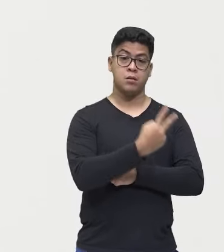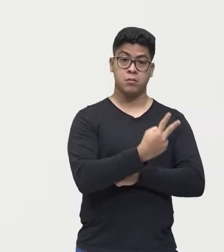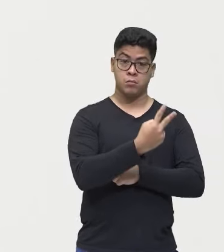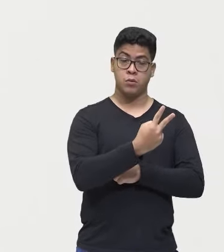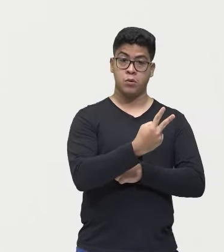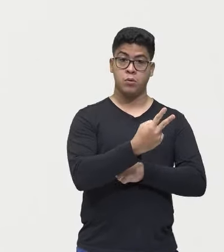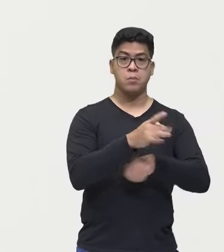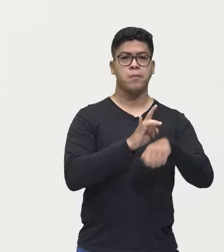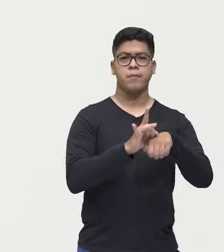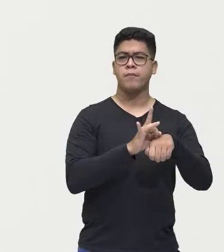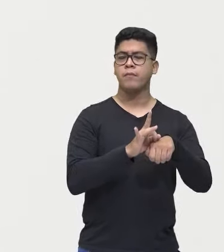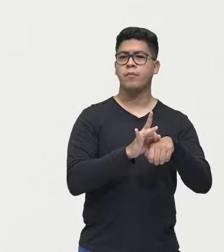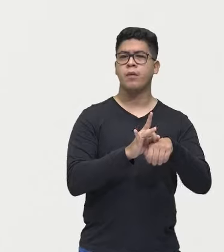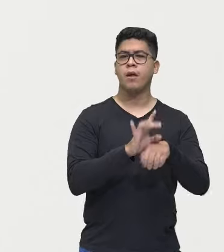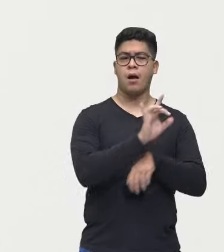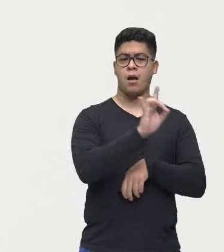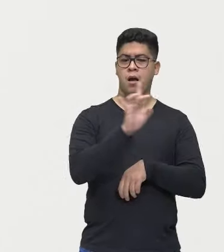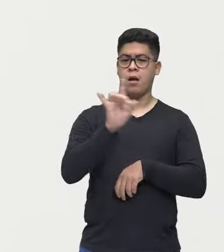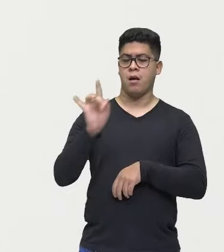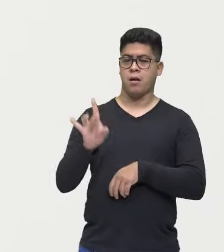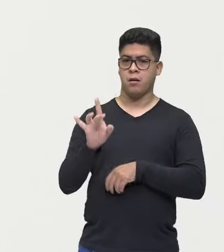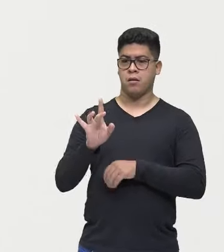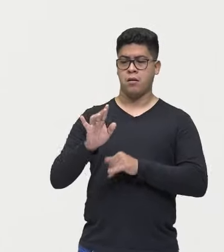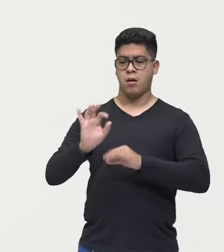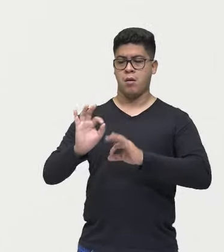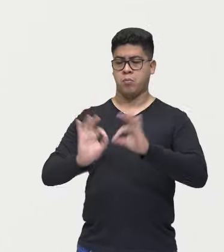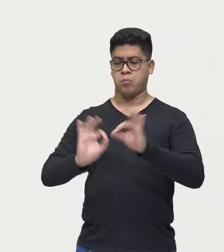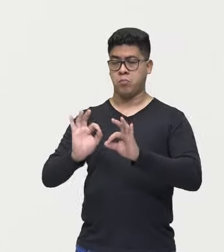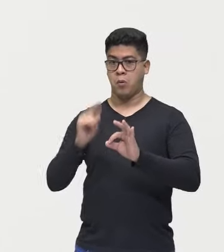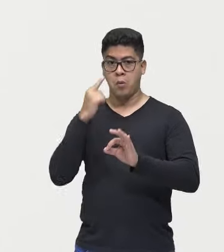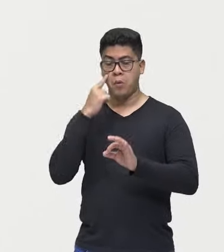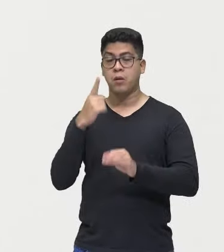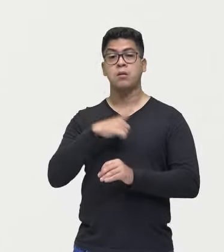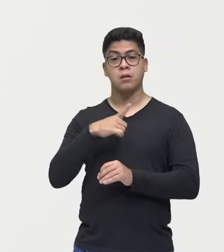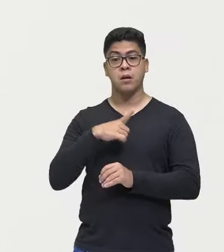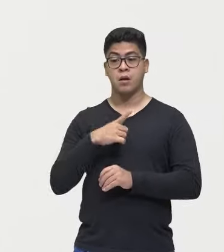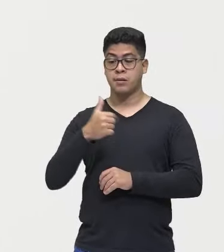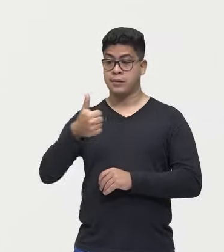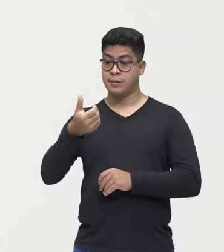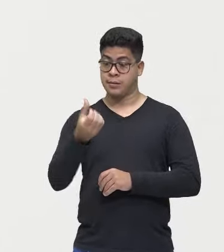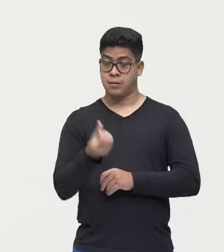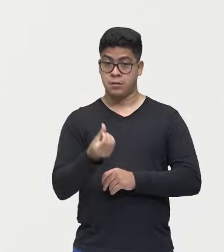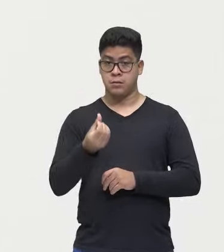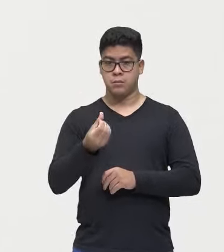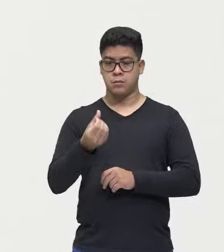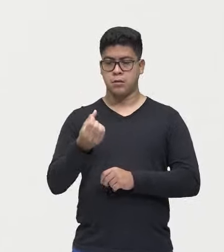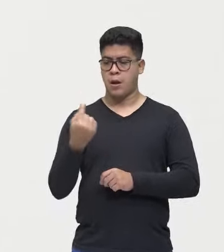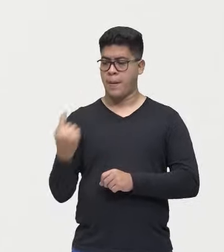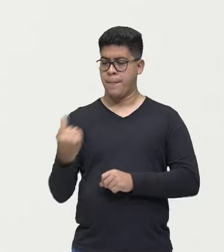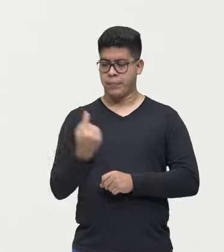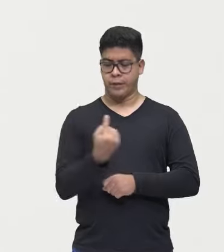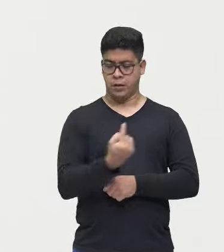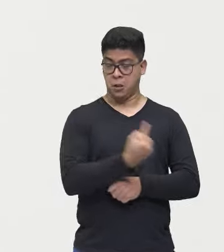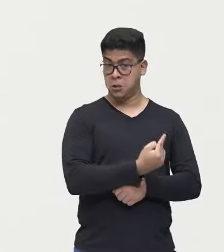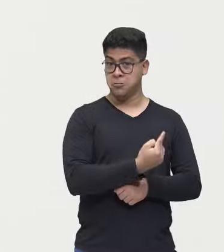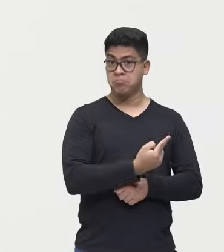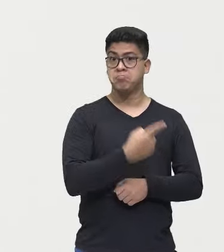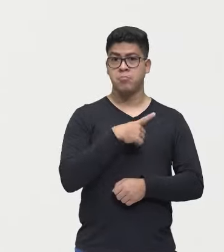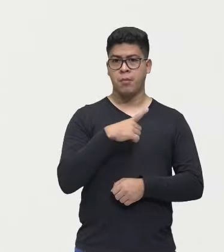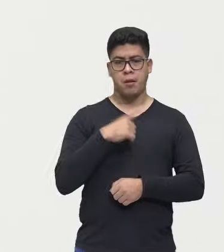Cada jogador inicia a partida com 16 peças, 8 peões, 2 cavalos, 2 torres, 2 bispos, 1 rei e 1 rainha,